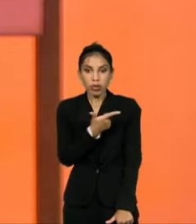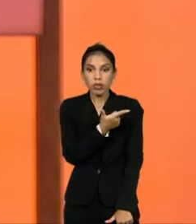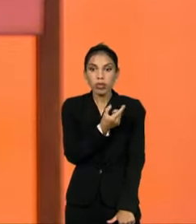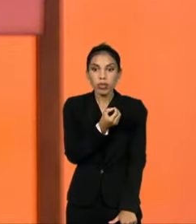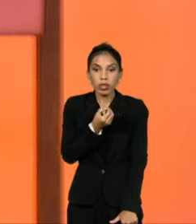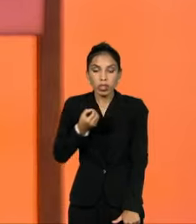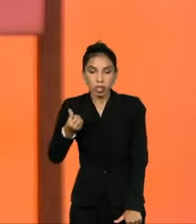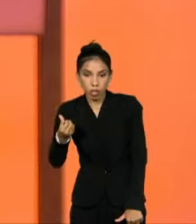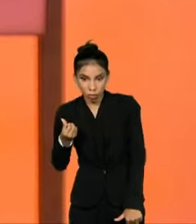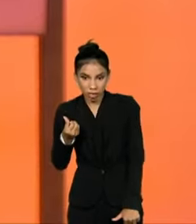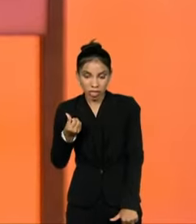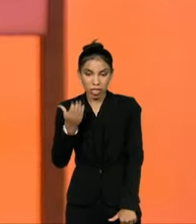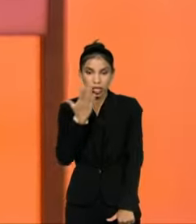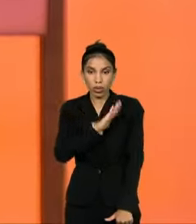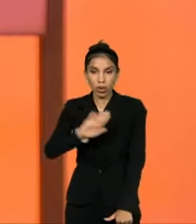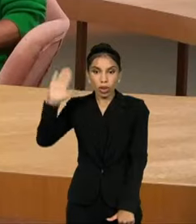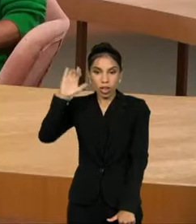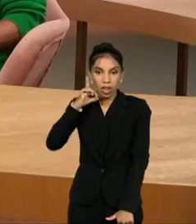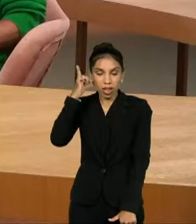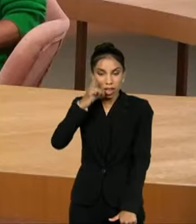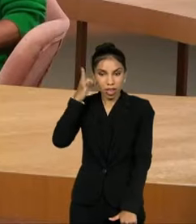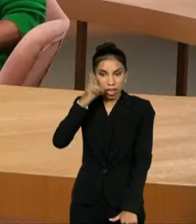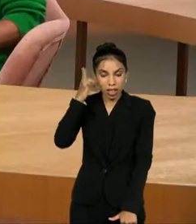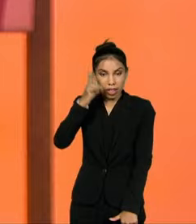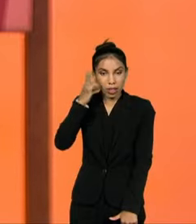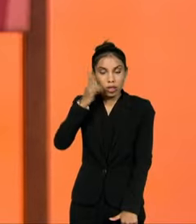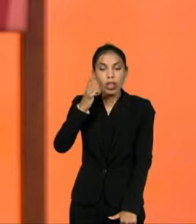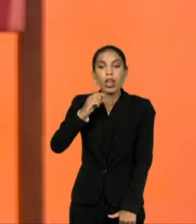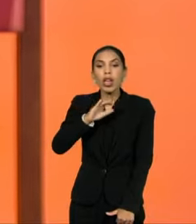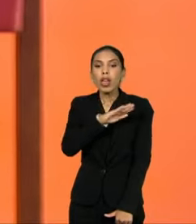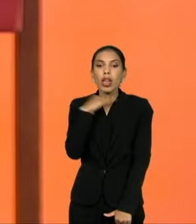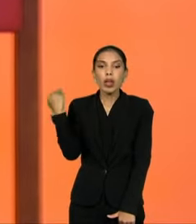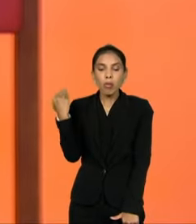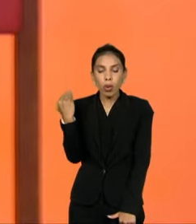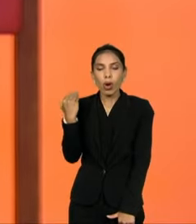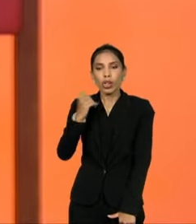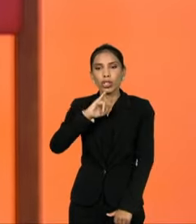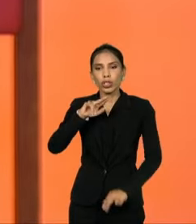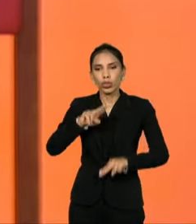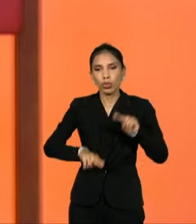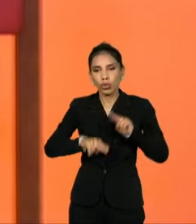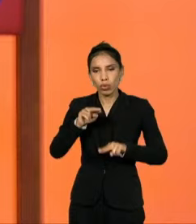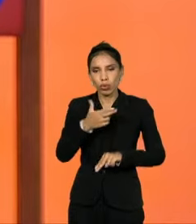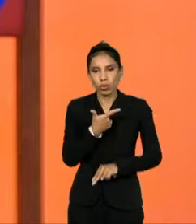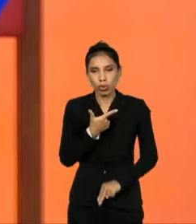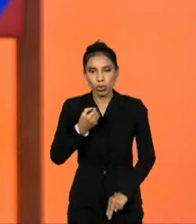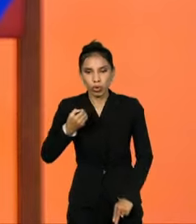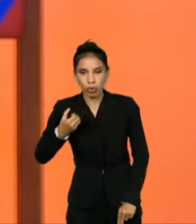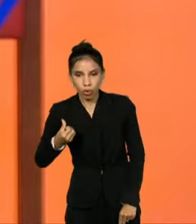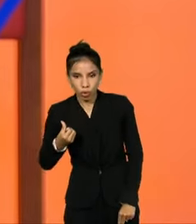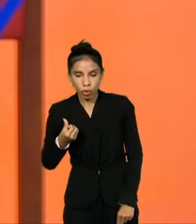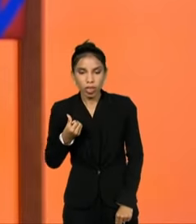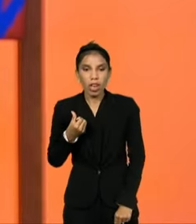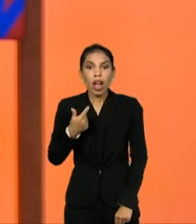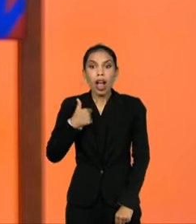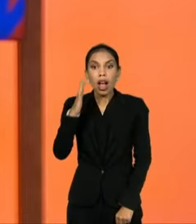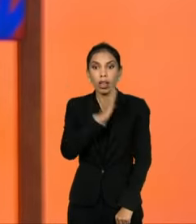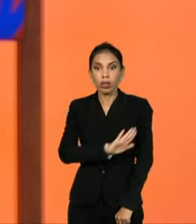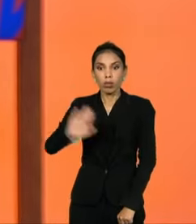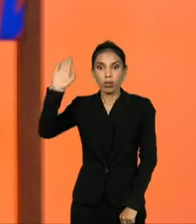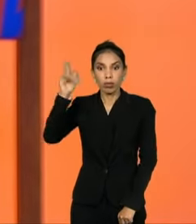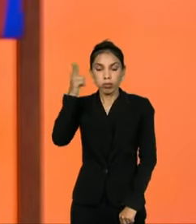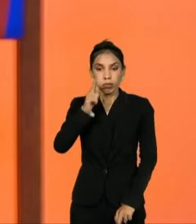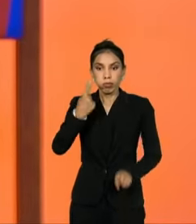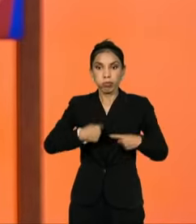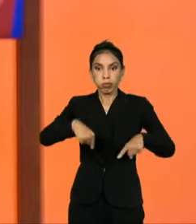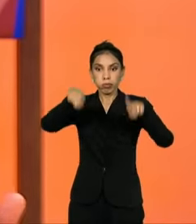eu era candidato a deputado. Sim, ele é morre verdade. No meio da campanha, ele morre em junho de 2006. Nossa. E aí é no meio da campanha, e aí eu sou eleito. E